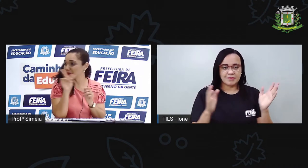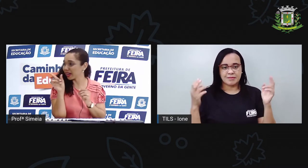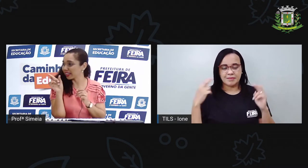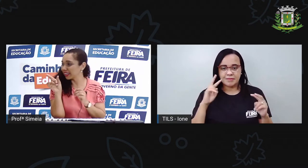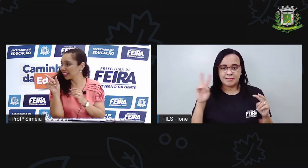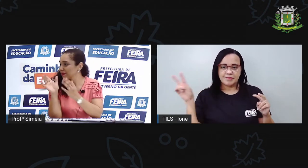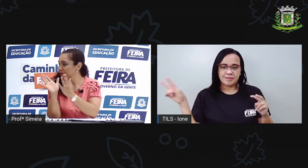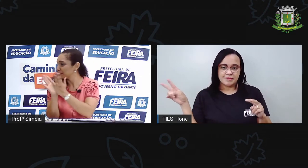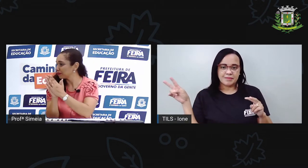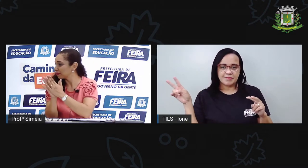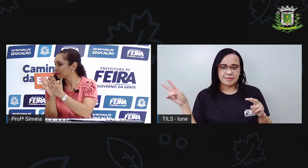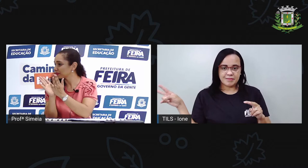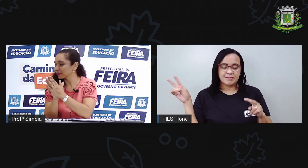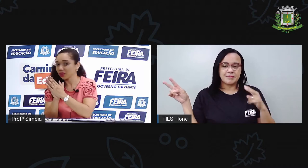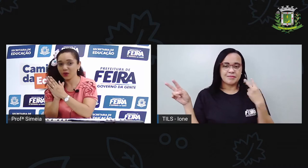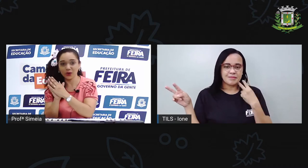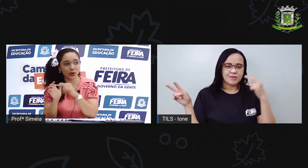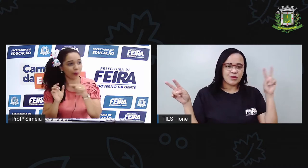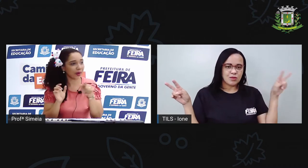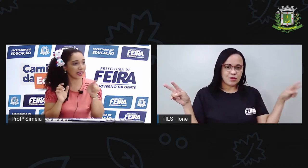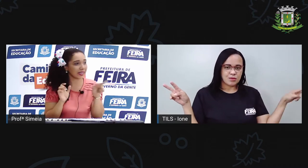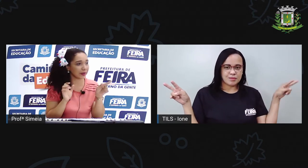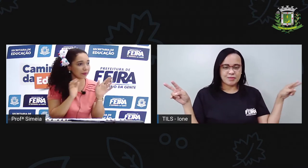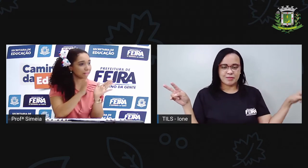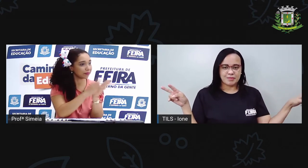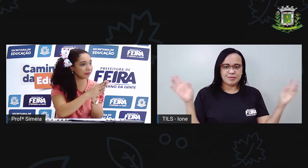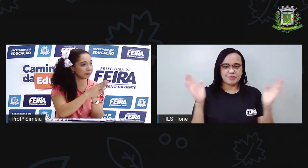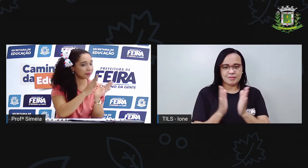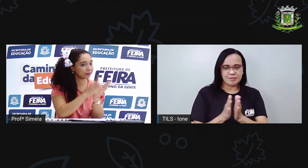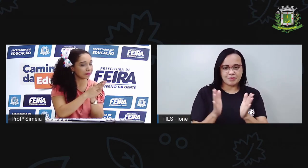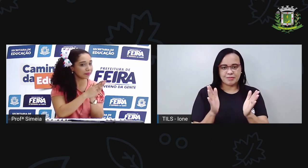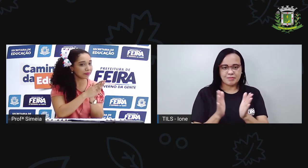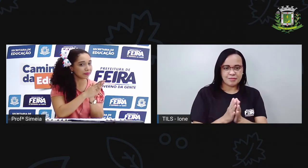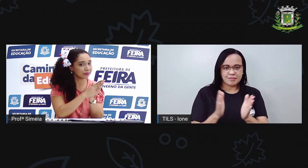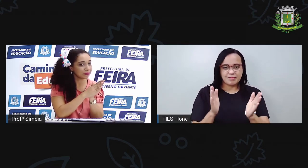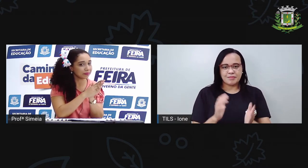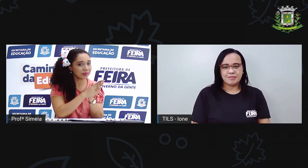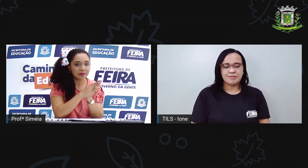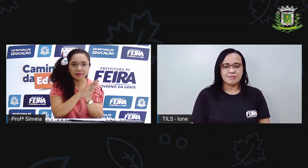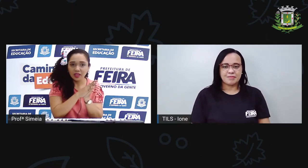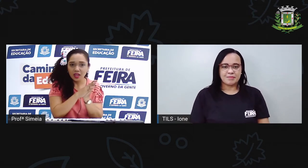olhou para que olhou para ali